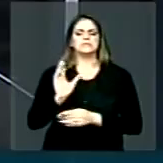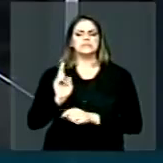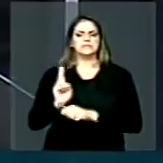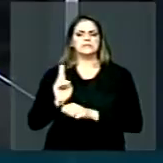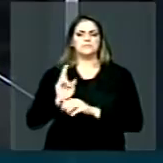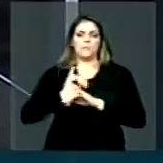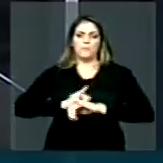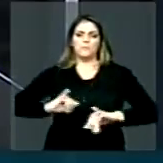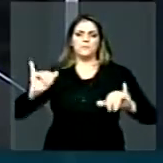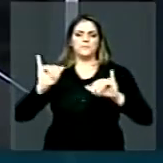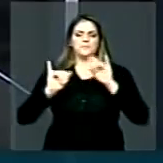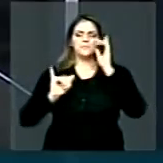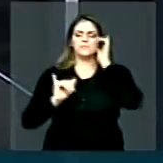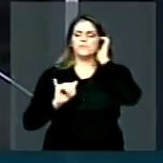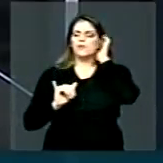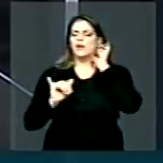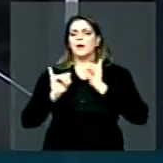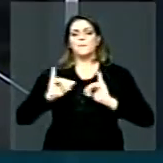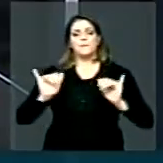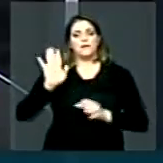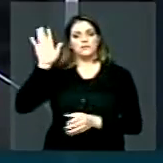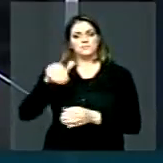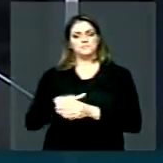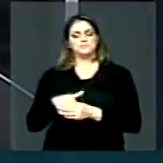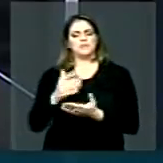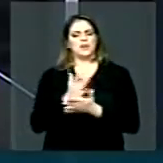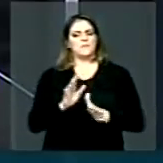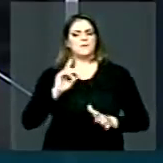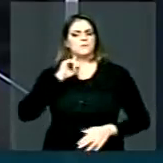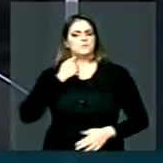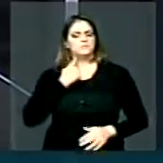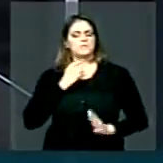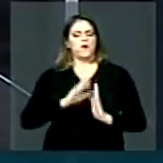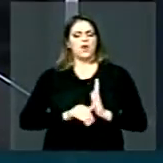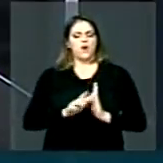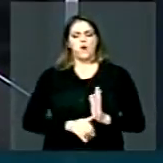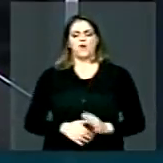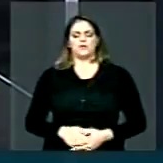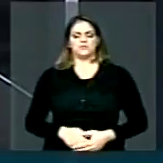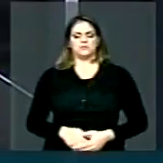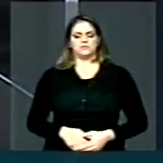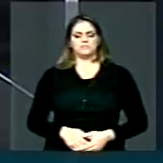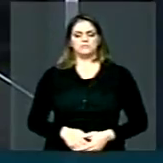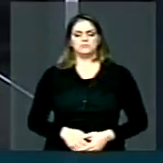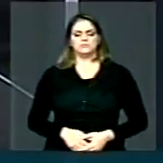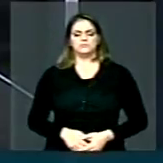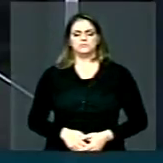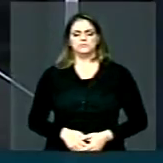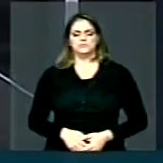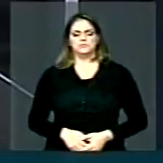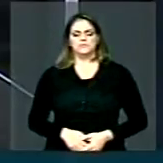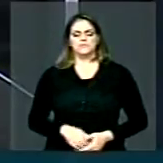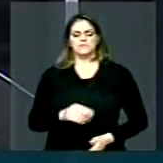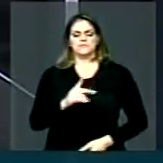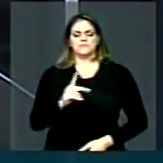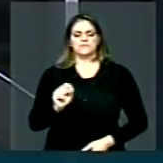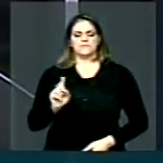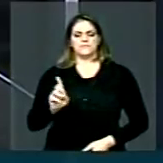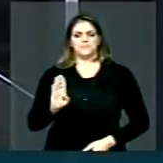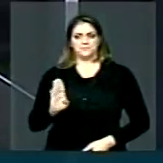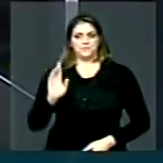fim da corrupção. E aproveito para dizer, inclusive, que os tucanos, que ontem teve a renúncia do seu